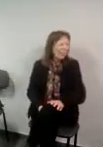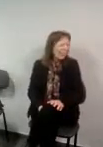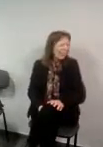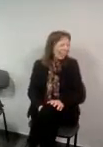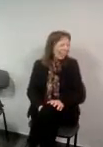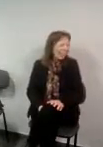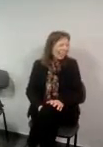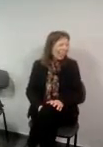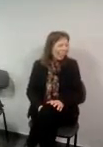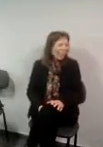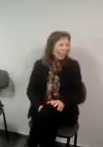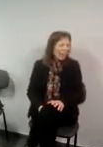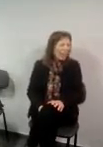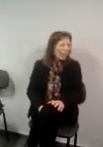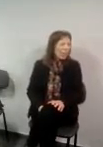Não. Ortiga.